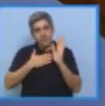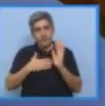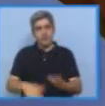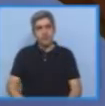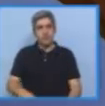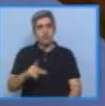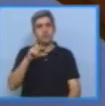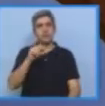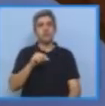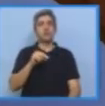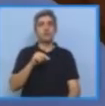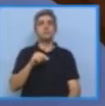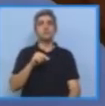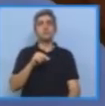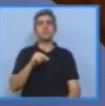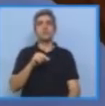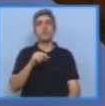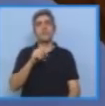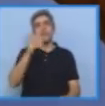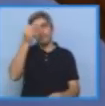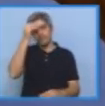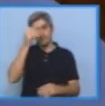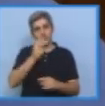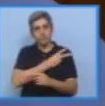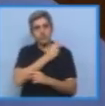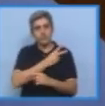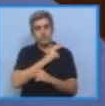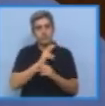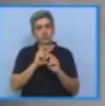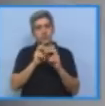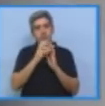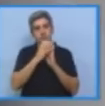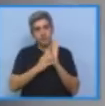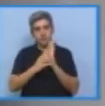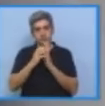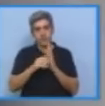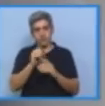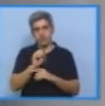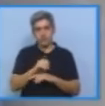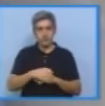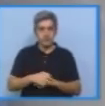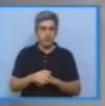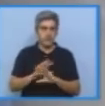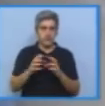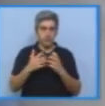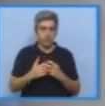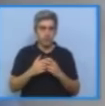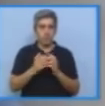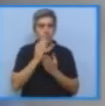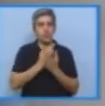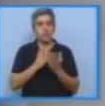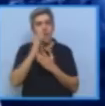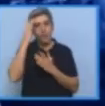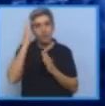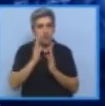Também a partir do que se aprende na universidade acerca dos textos? Sem dúvida, porque o estudo da teologia